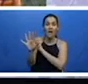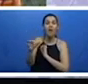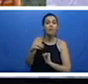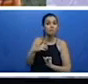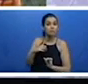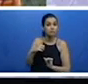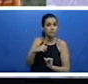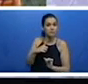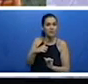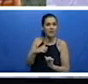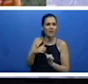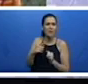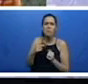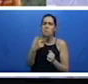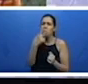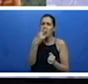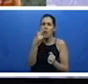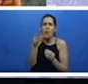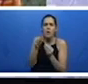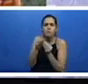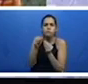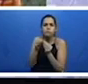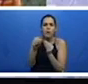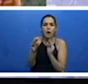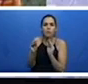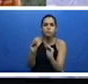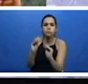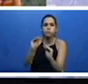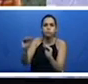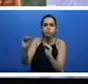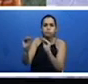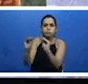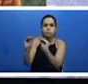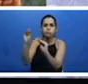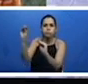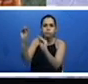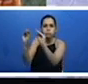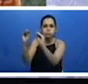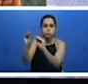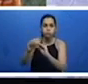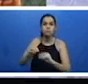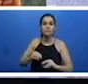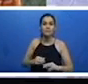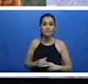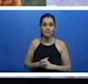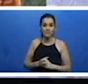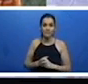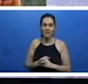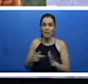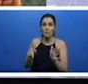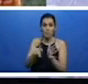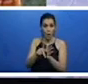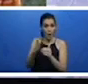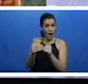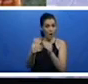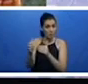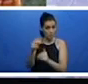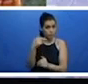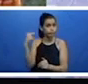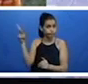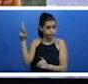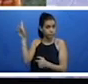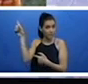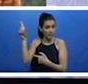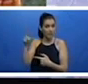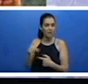uma consistência almofadada e tem algumas substâncias adesivas que produz por glândulas na mão desse animal, que permite que ele se